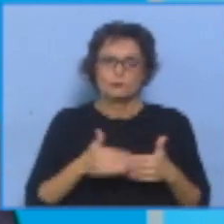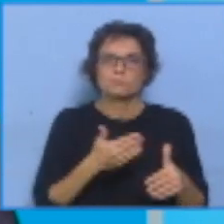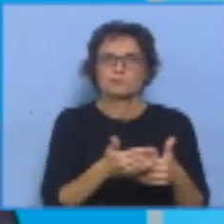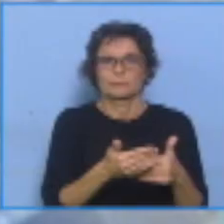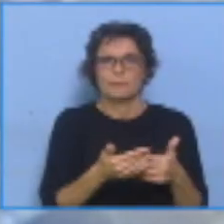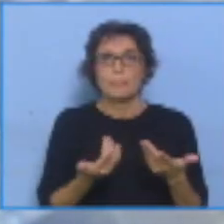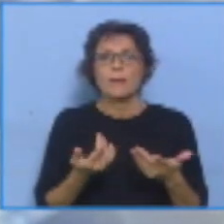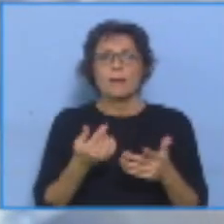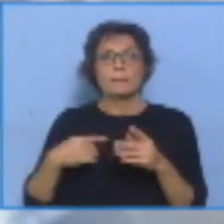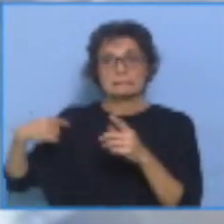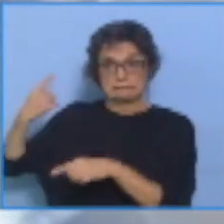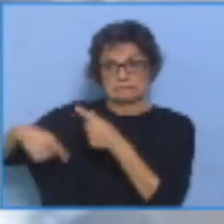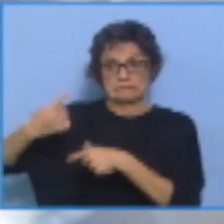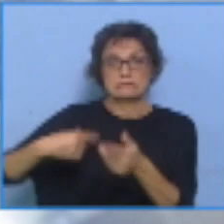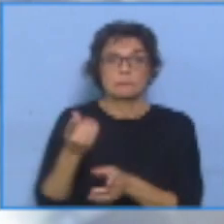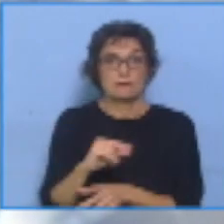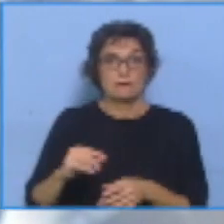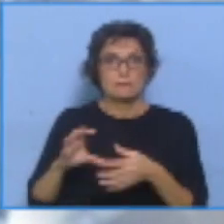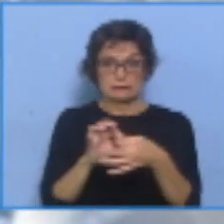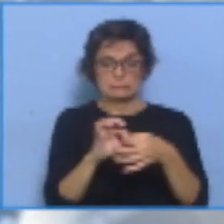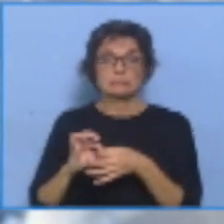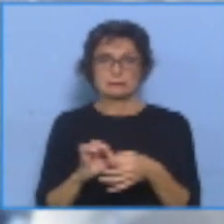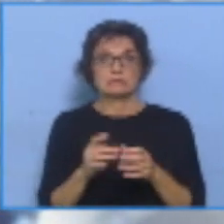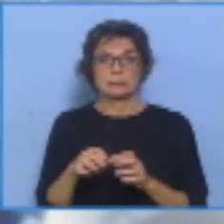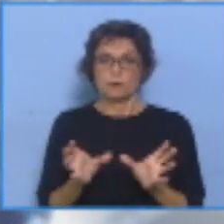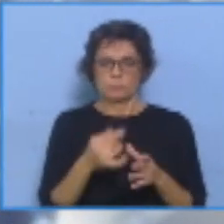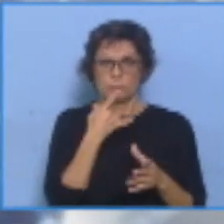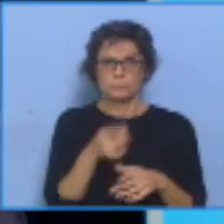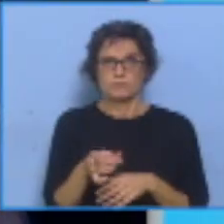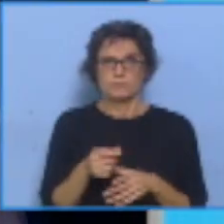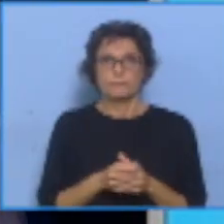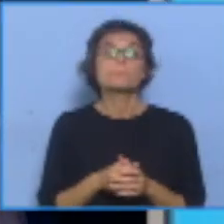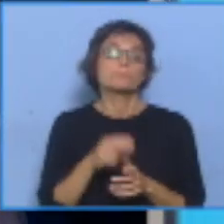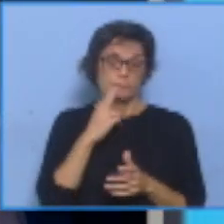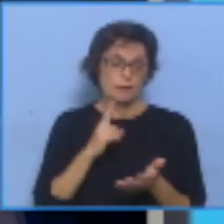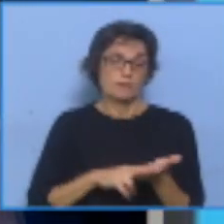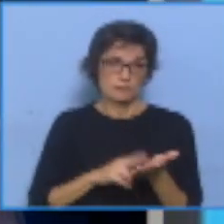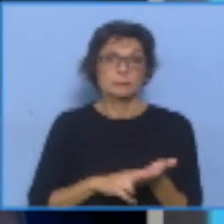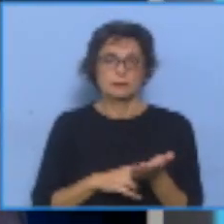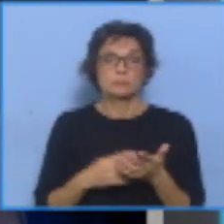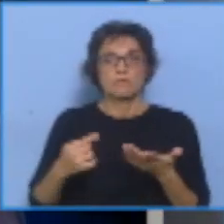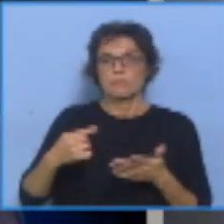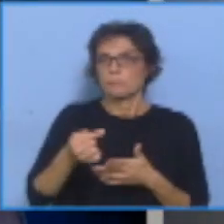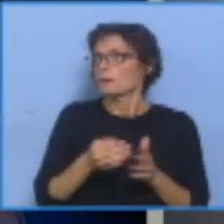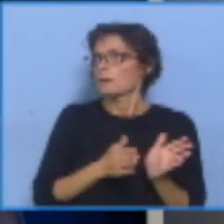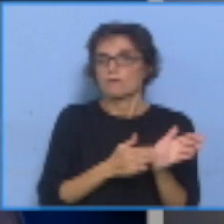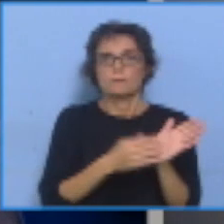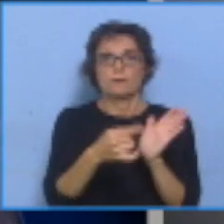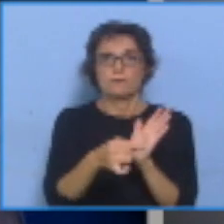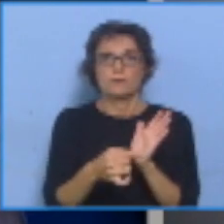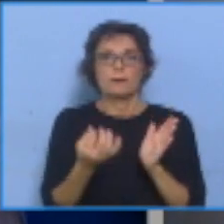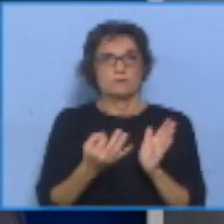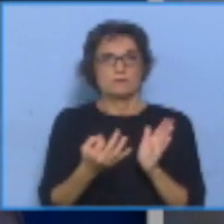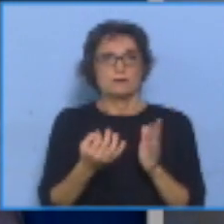muitas gerações. A Comissão percebeu isso? A Comissão percebeu isso, todos os dias havia provas disso. Desde pessoas